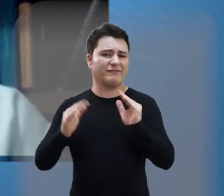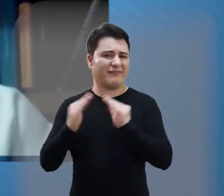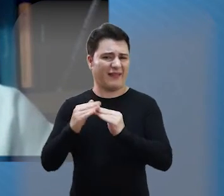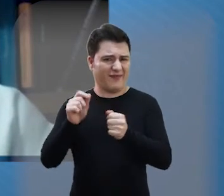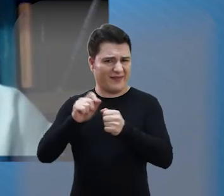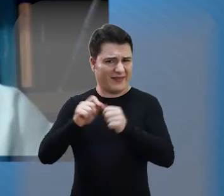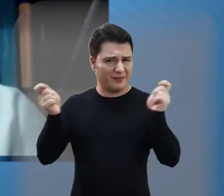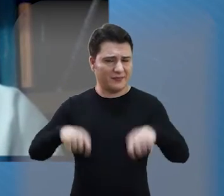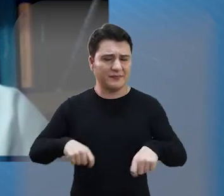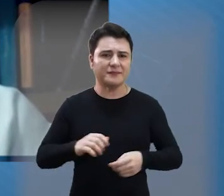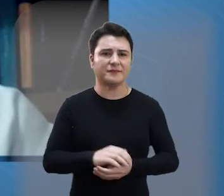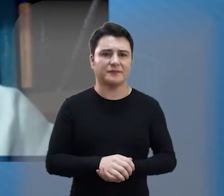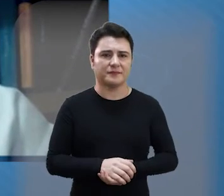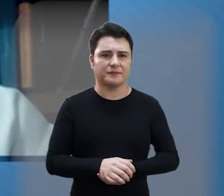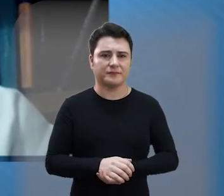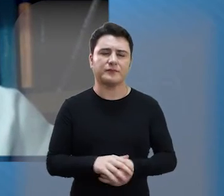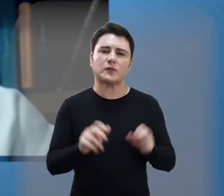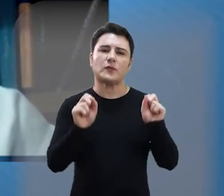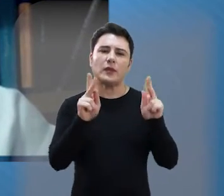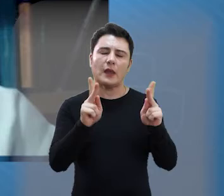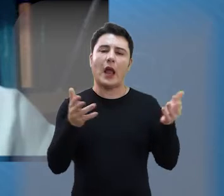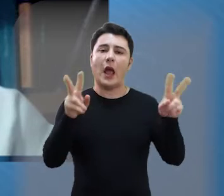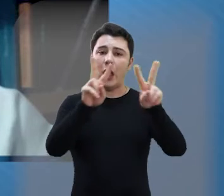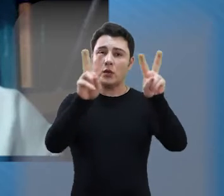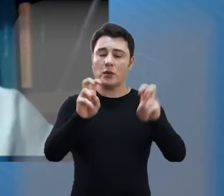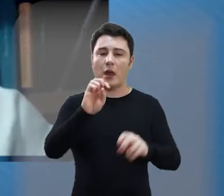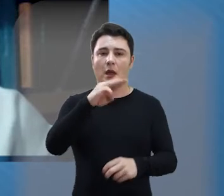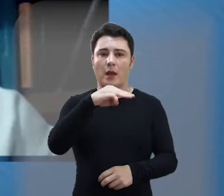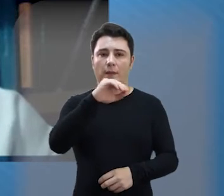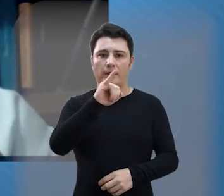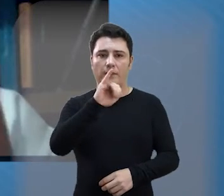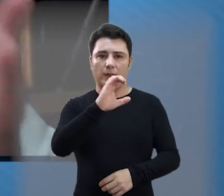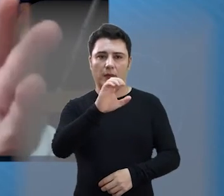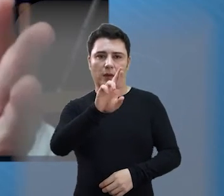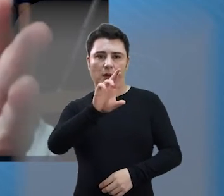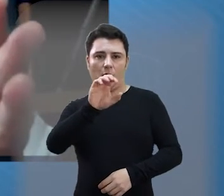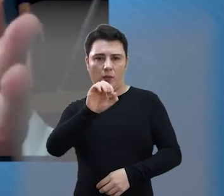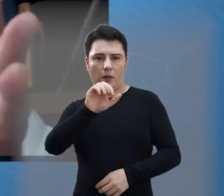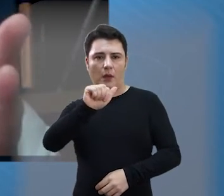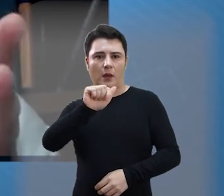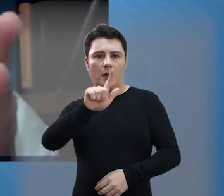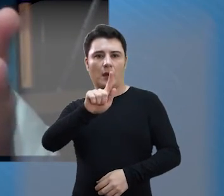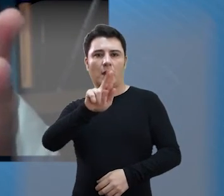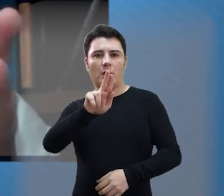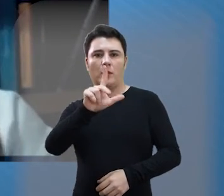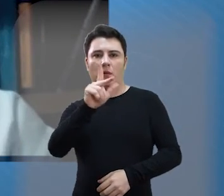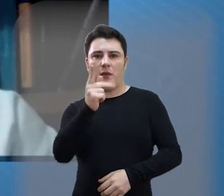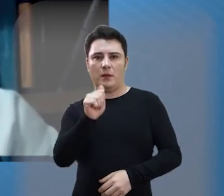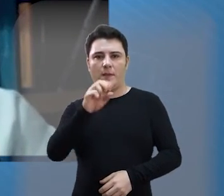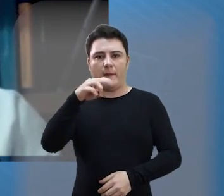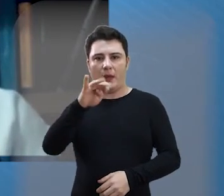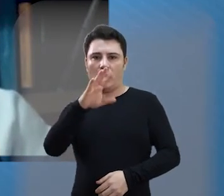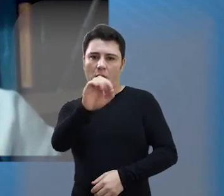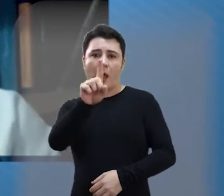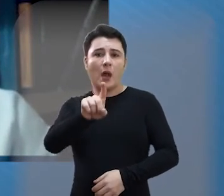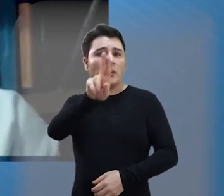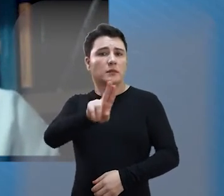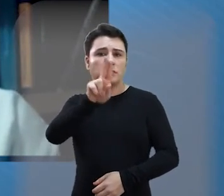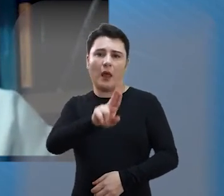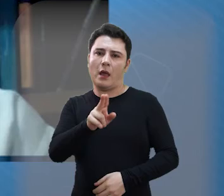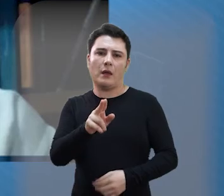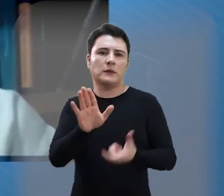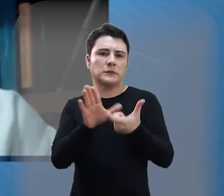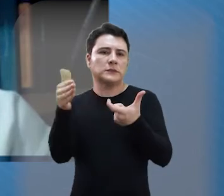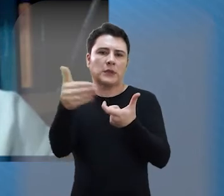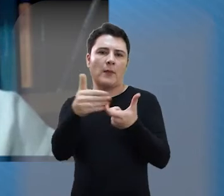verdade, microagulhamento é o mesmo princípio de várias coisas que vamos colocar esse termo genérico, assim como peeling. O que a gente faz,